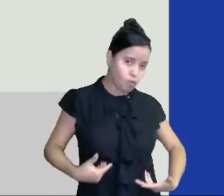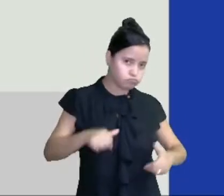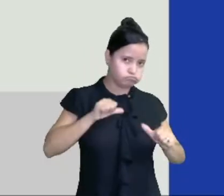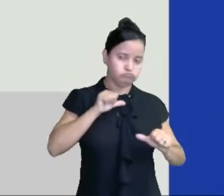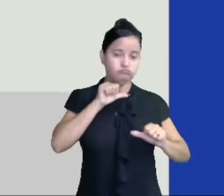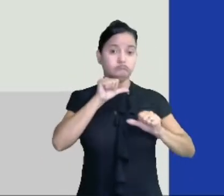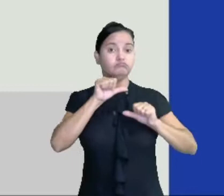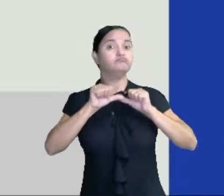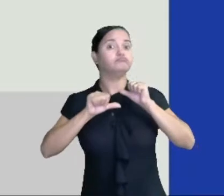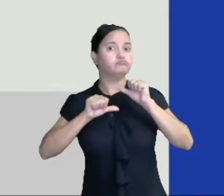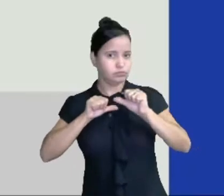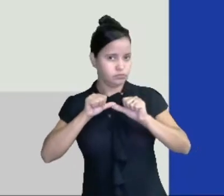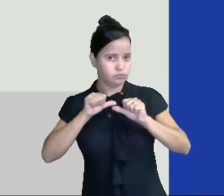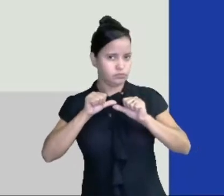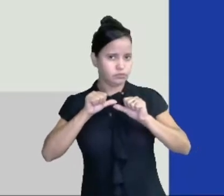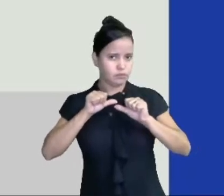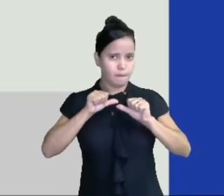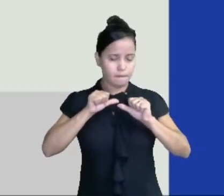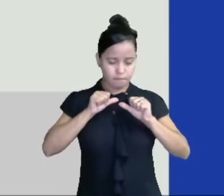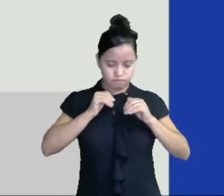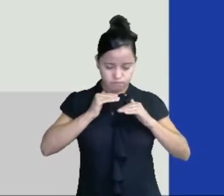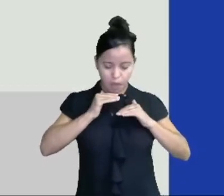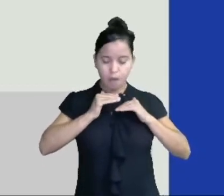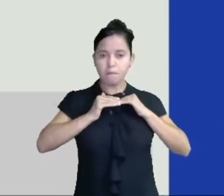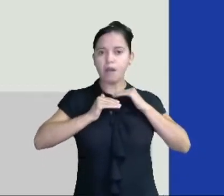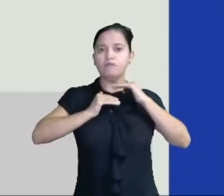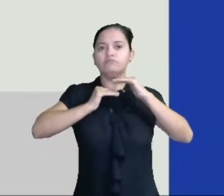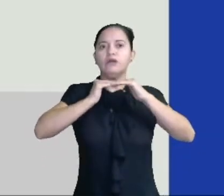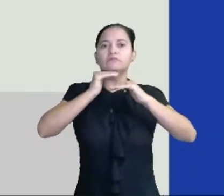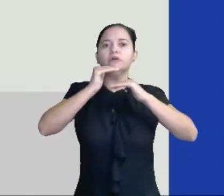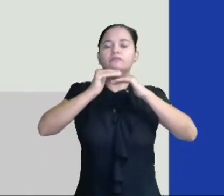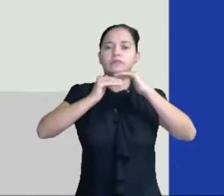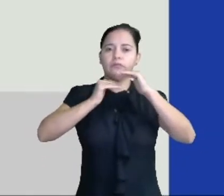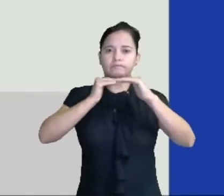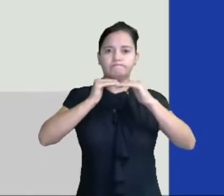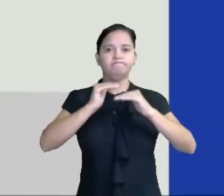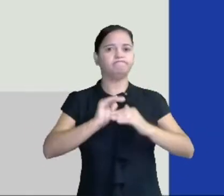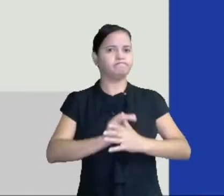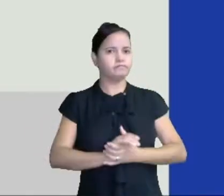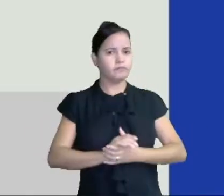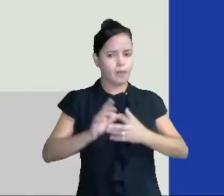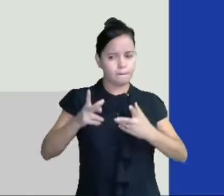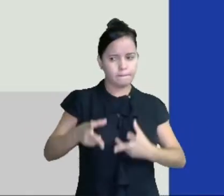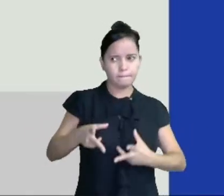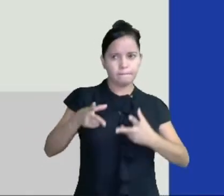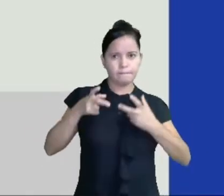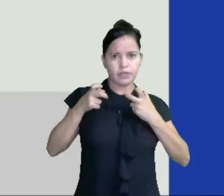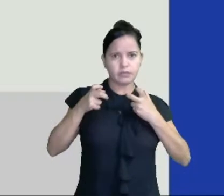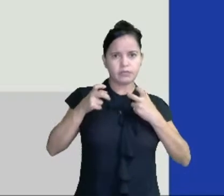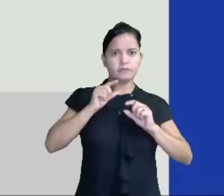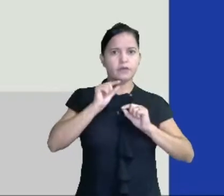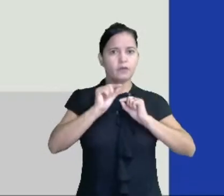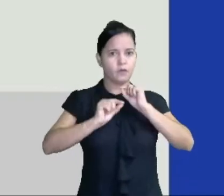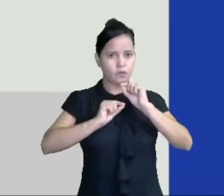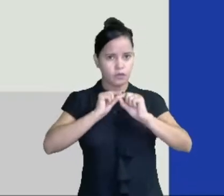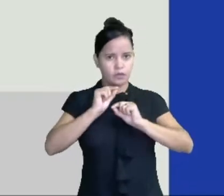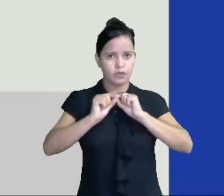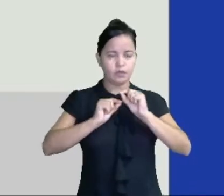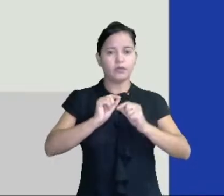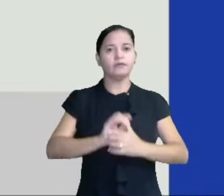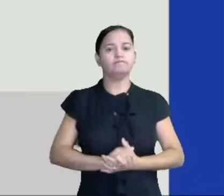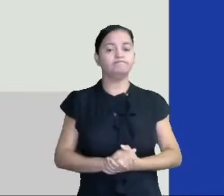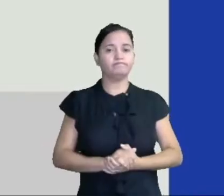que torna-se maduro. As mudanças observadas são: completa-se o desenvolvimento dos